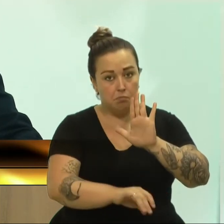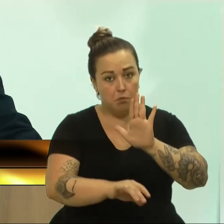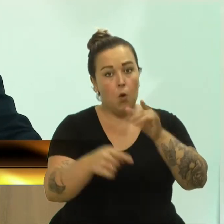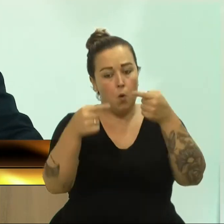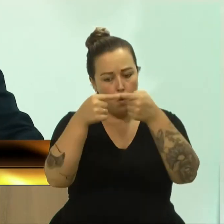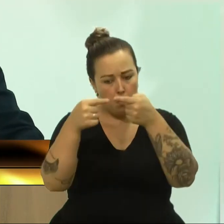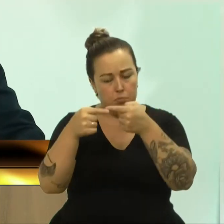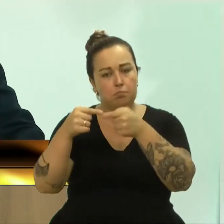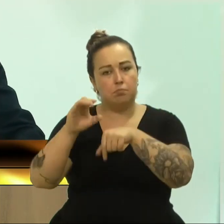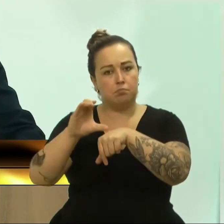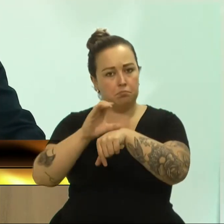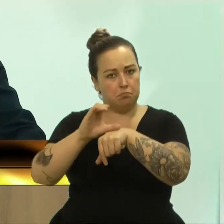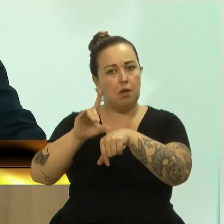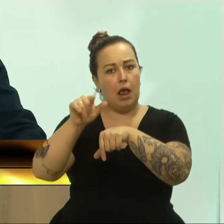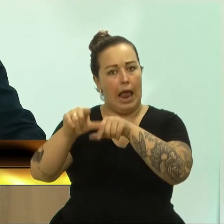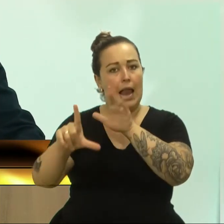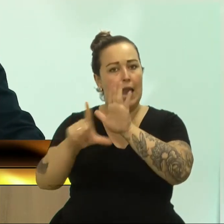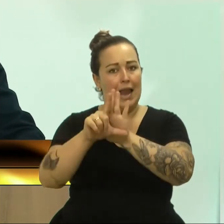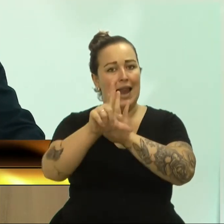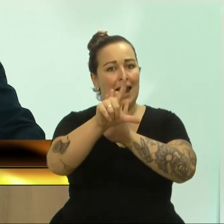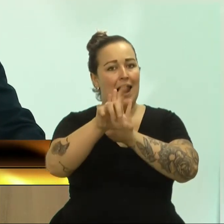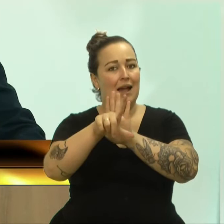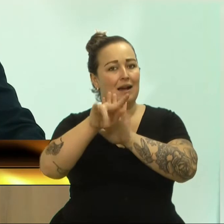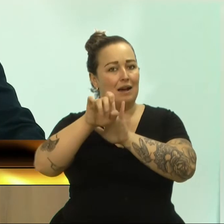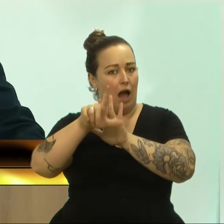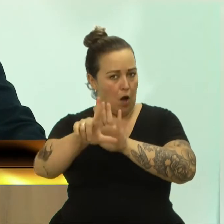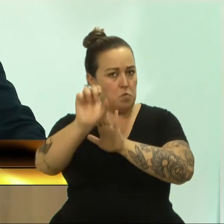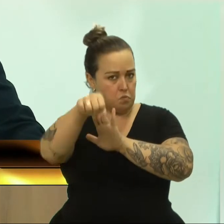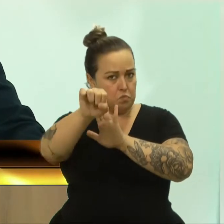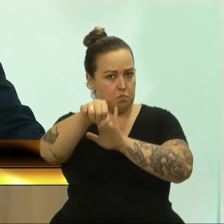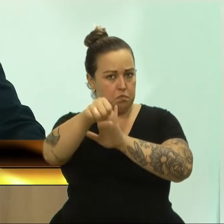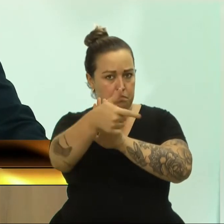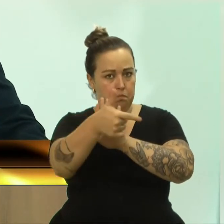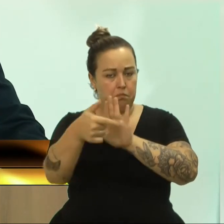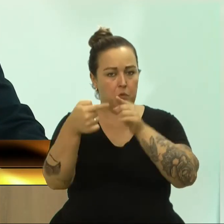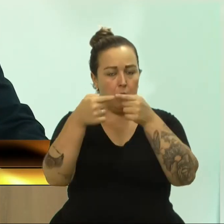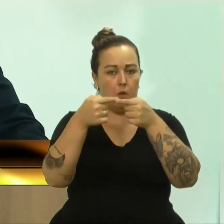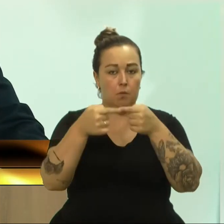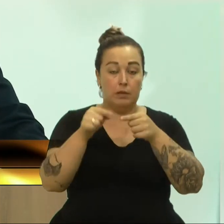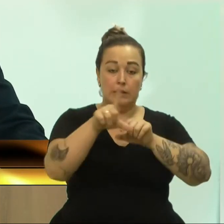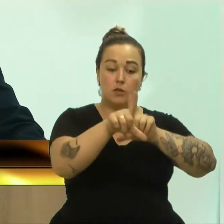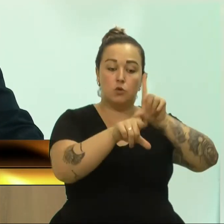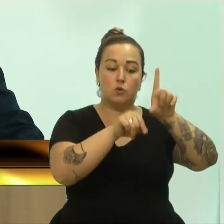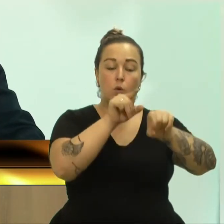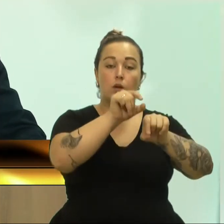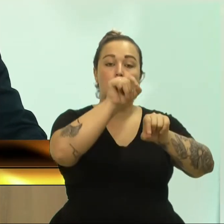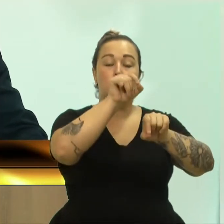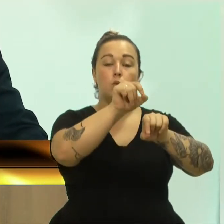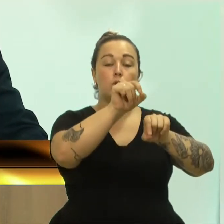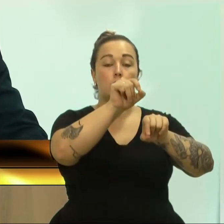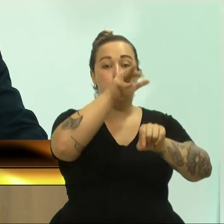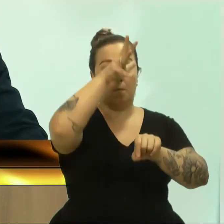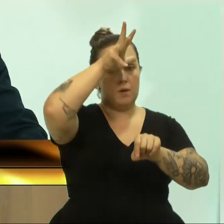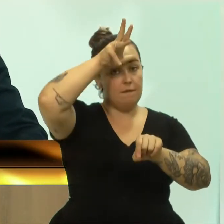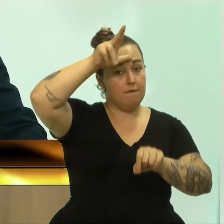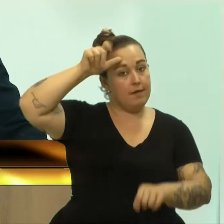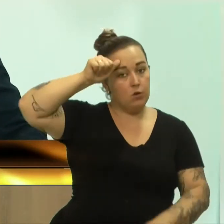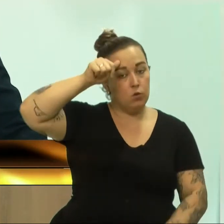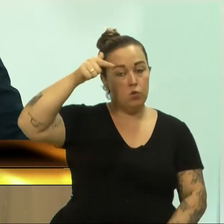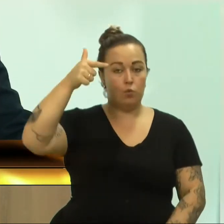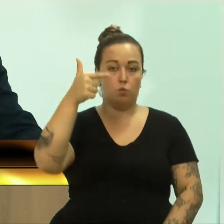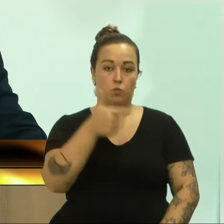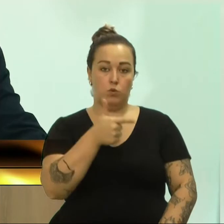constitucional, legal, e que a partir daquele momento nós estaremos elegendo um prefeito e um vice-prefeito, que